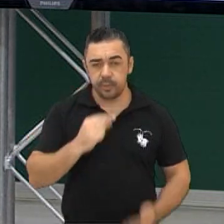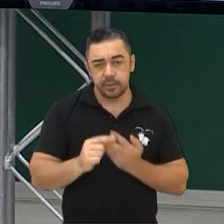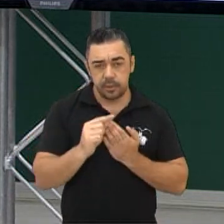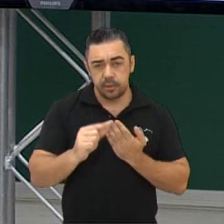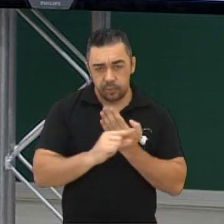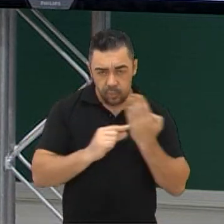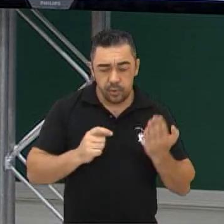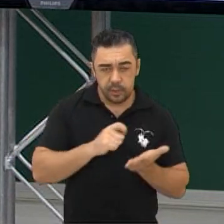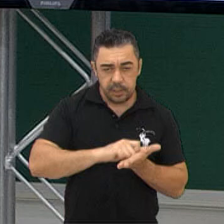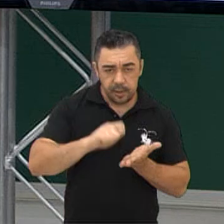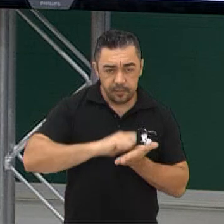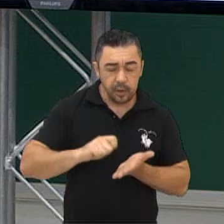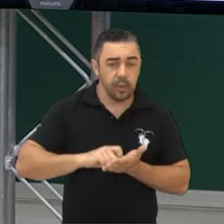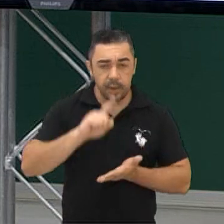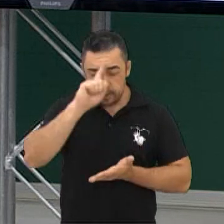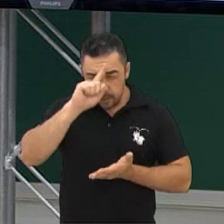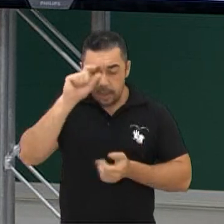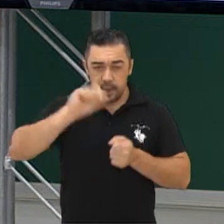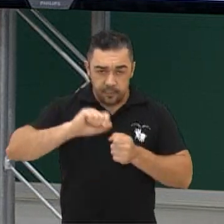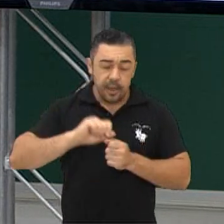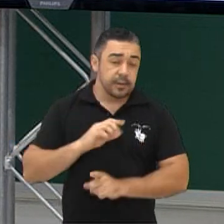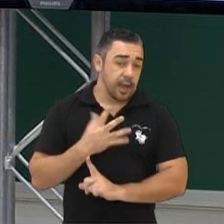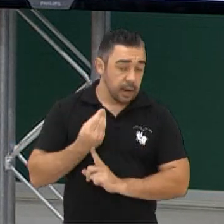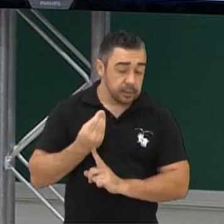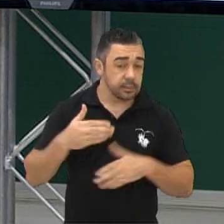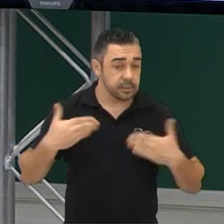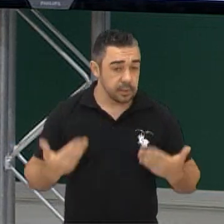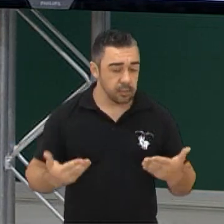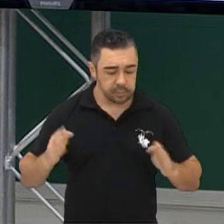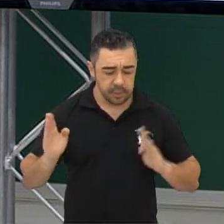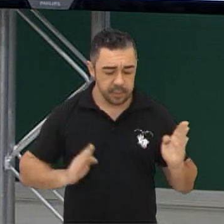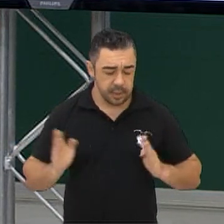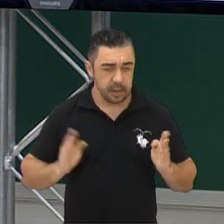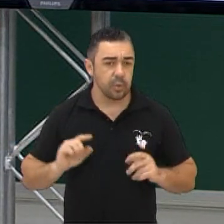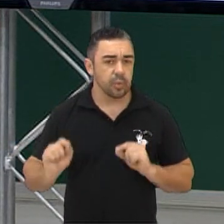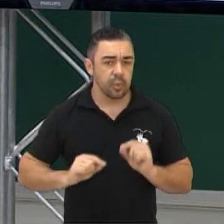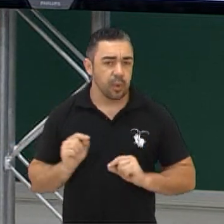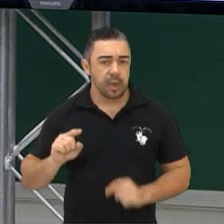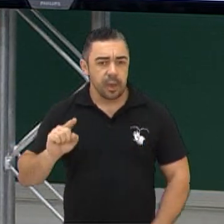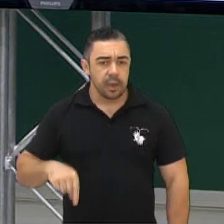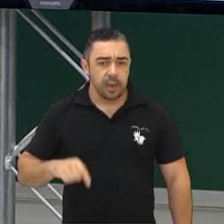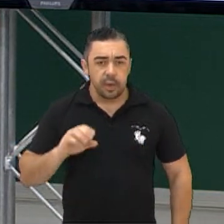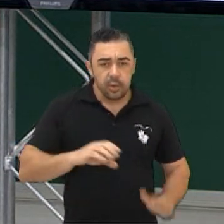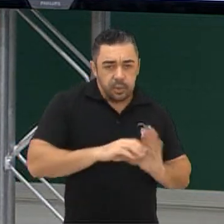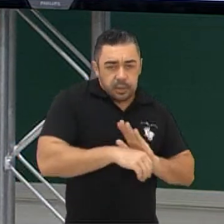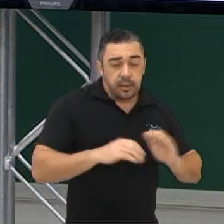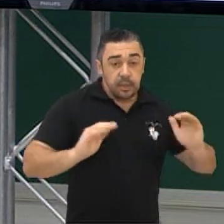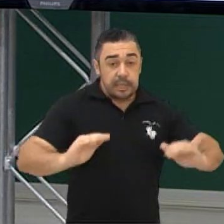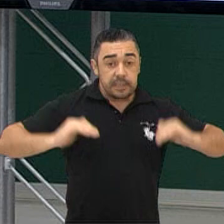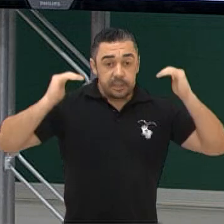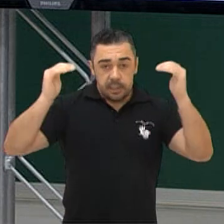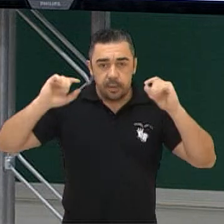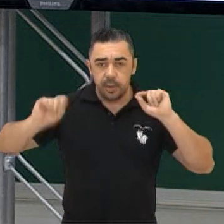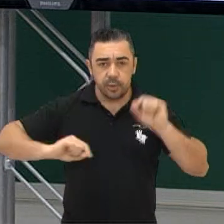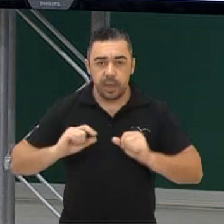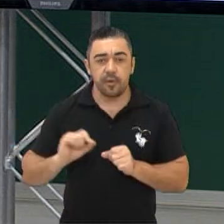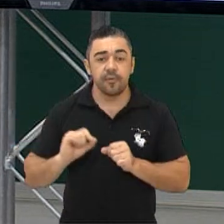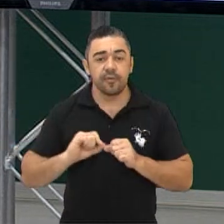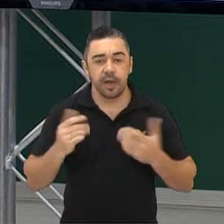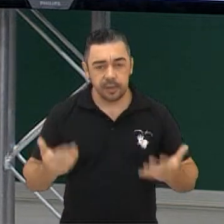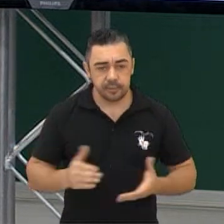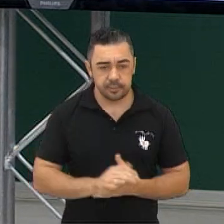fala que a ideia é uma máquina de fazer arte. Então, nesse inteirinho, nós temos a concepção acima da produção. O que o professor